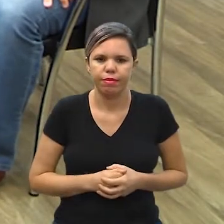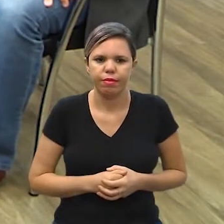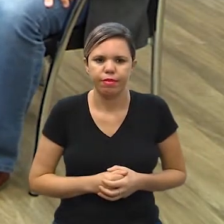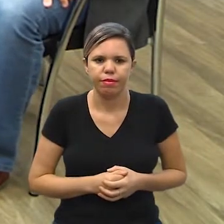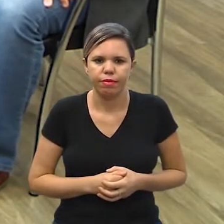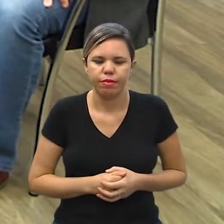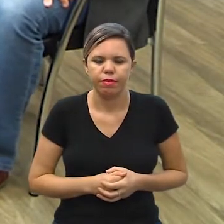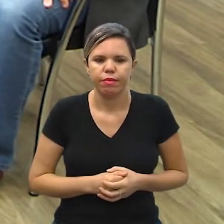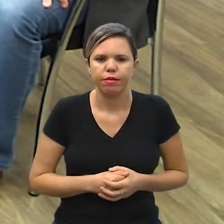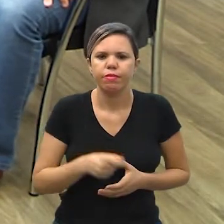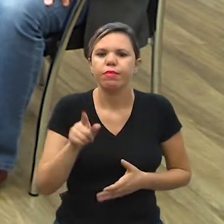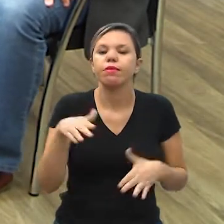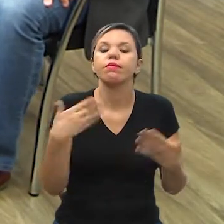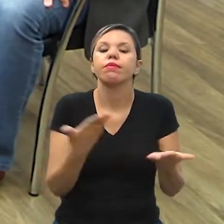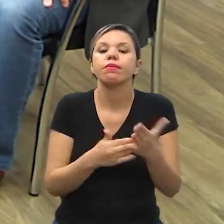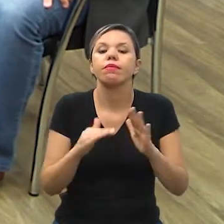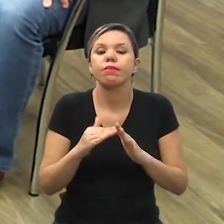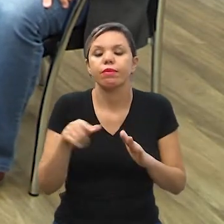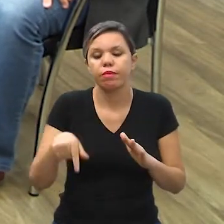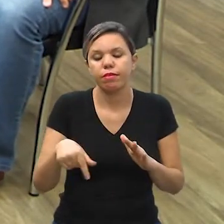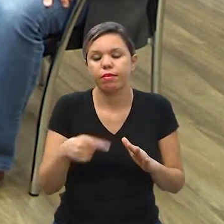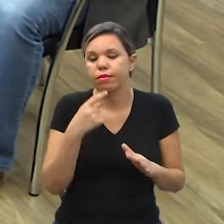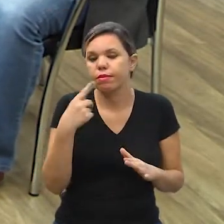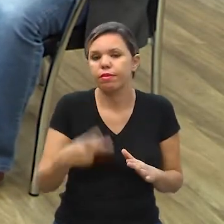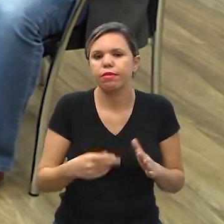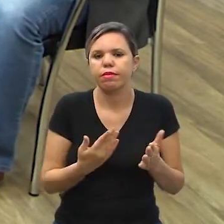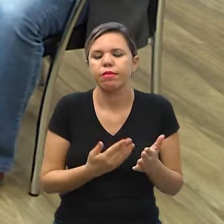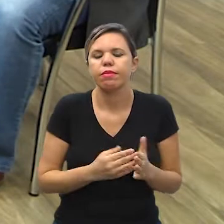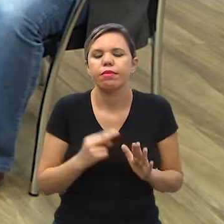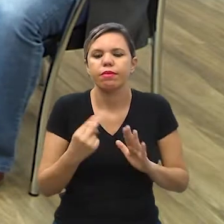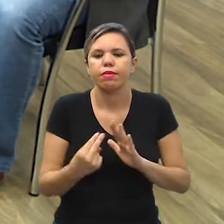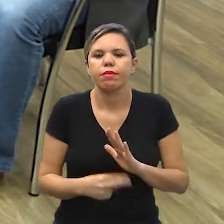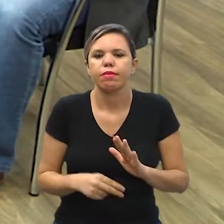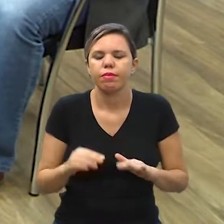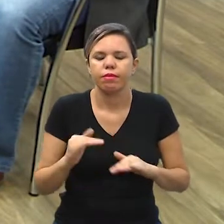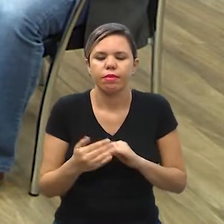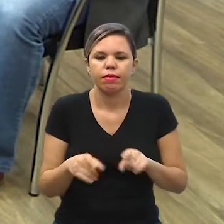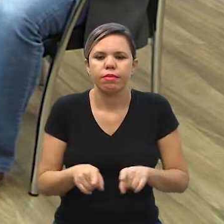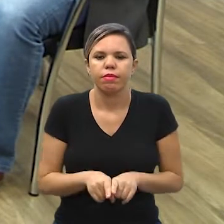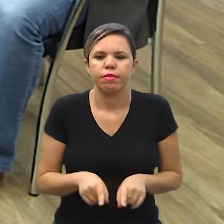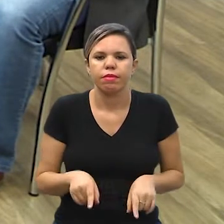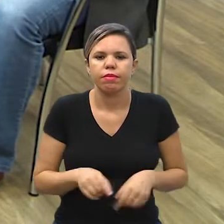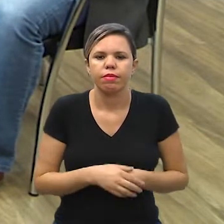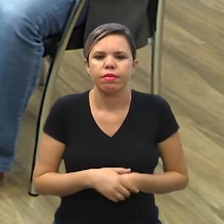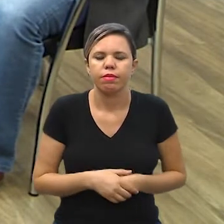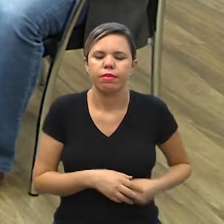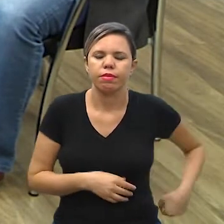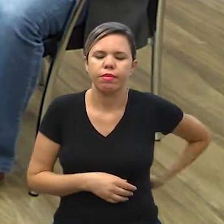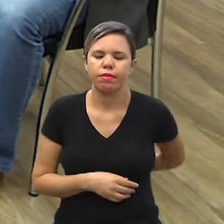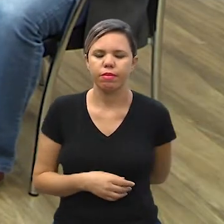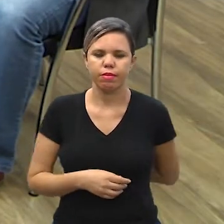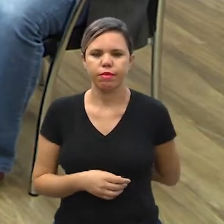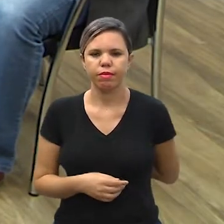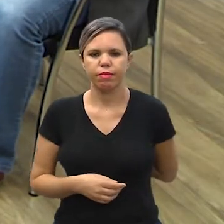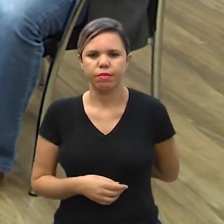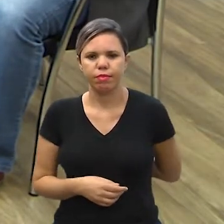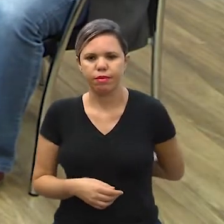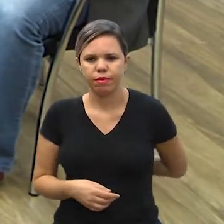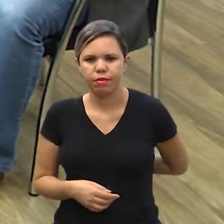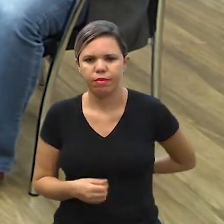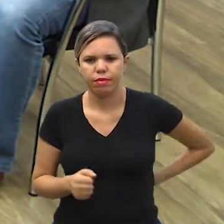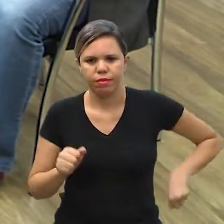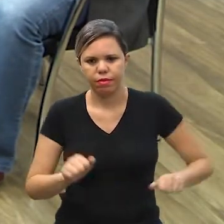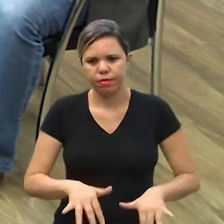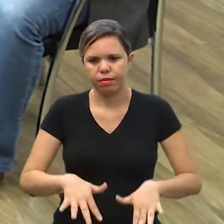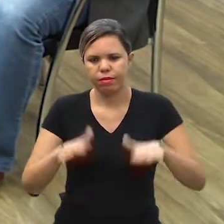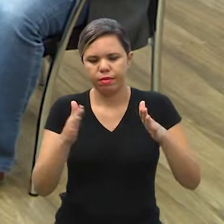sombra de dúvidas é estou em paz colégios aqui em Campinas aqui na região também eu não na